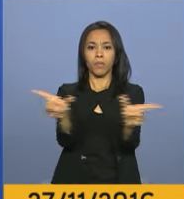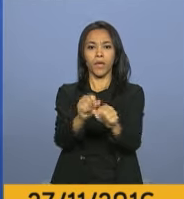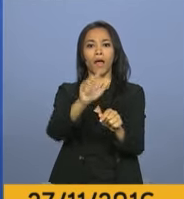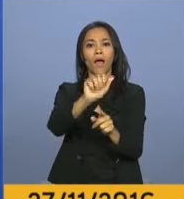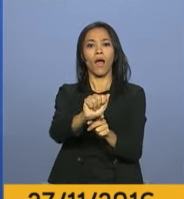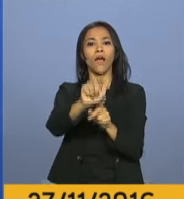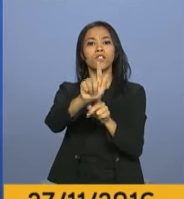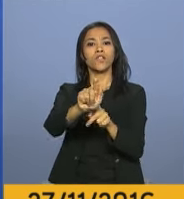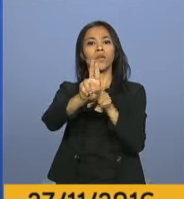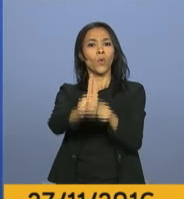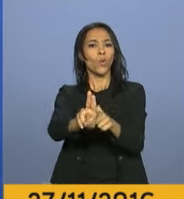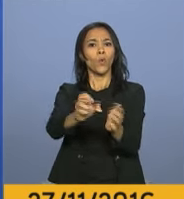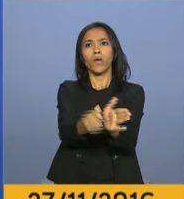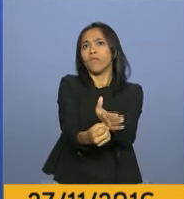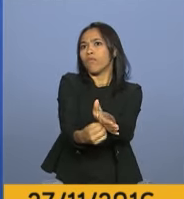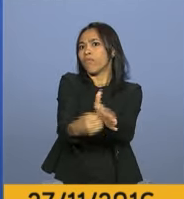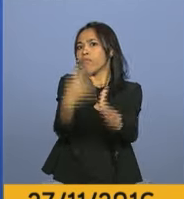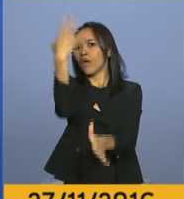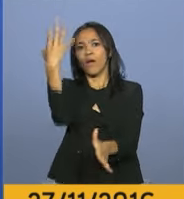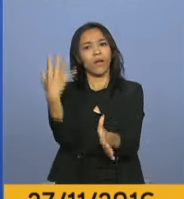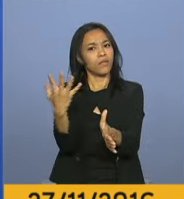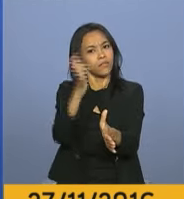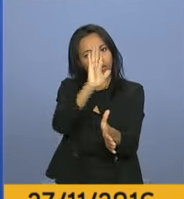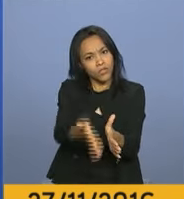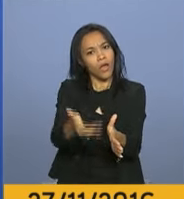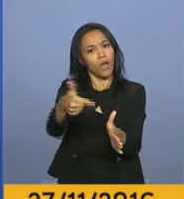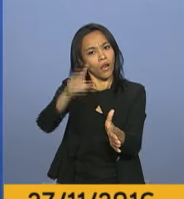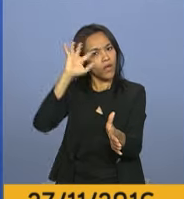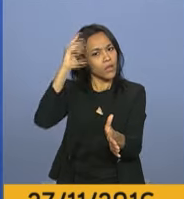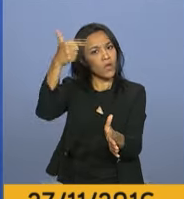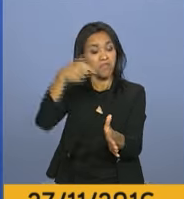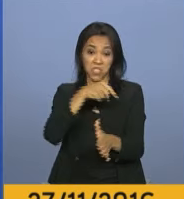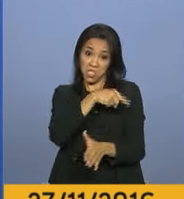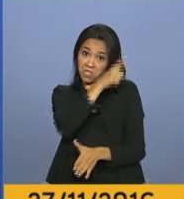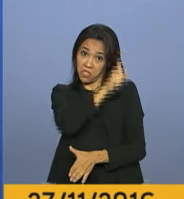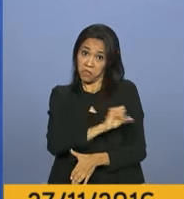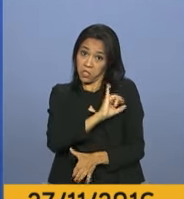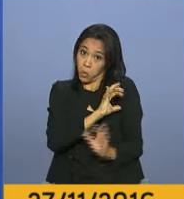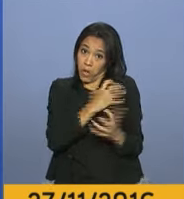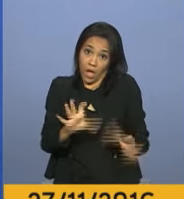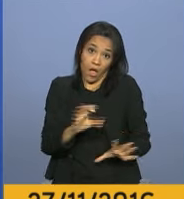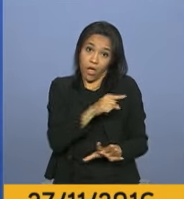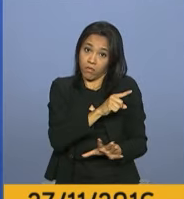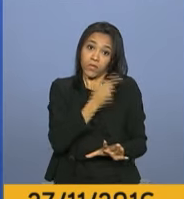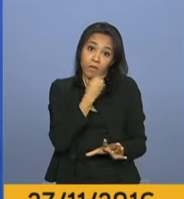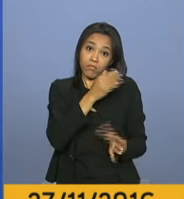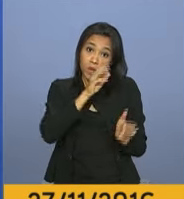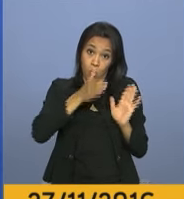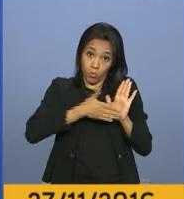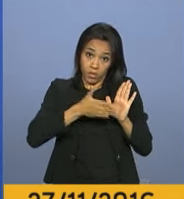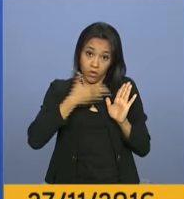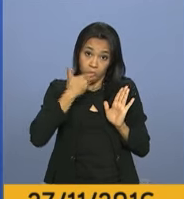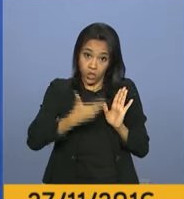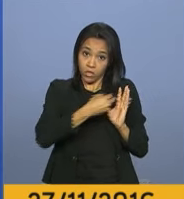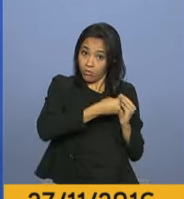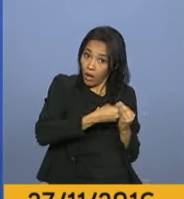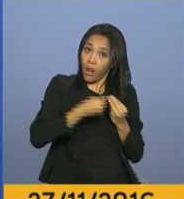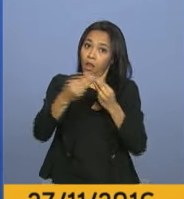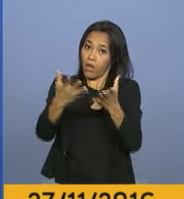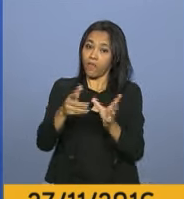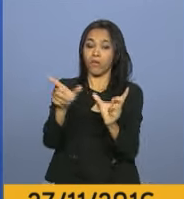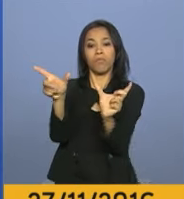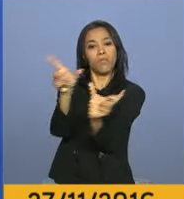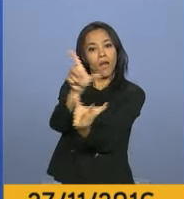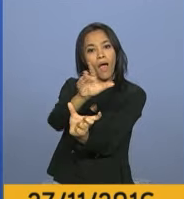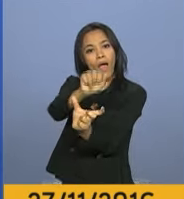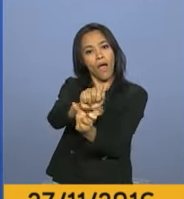em muitíssimas oportunidades. Então, o que eu disse a você, se você não quer despachar, você manda para a Advocacia Geral da União. Quando ele